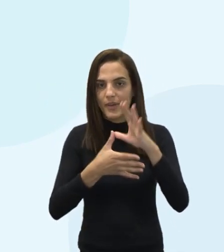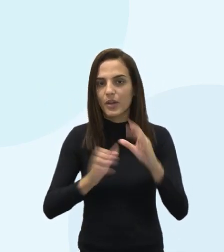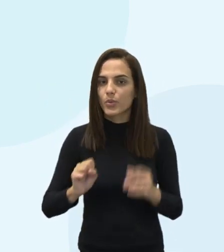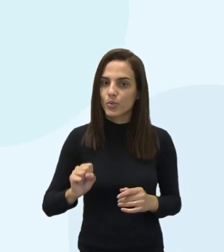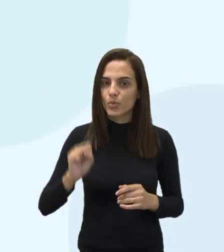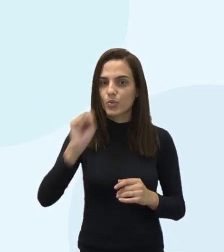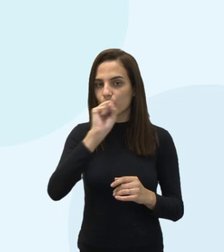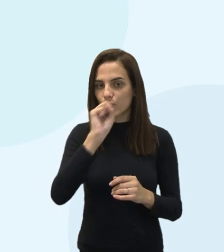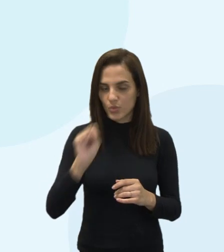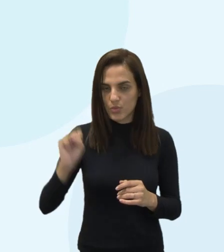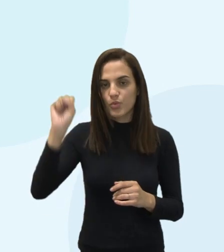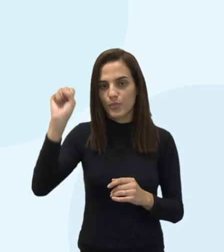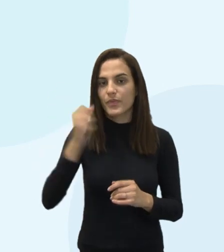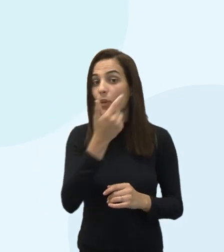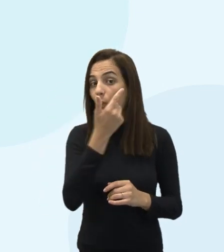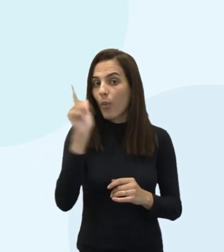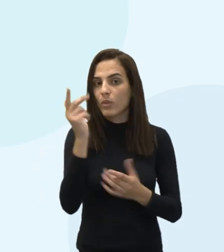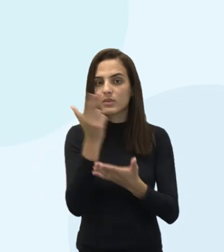outro desenho